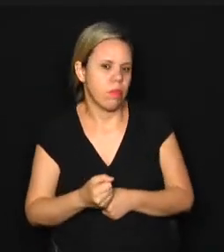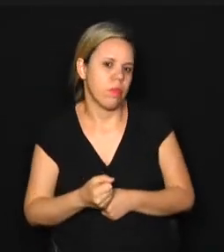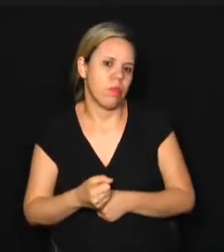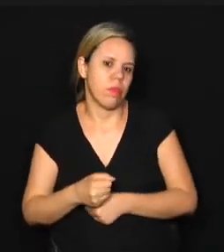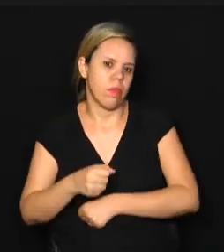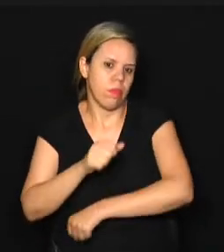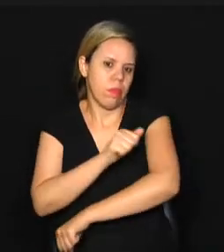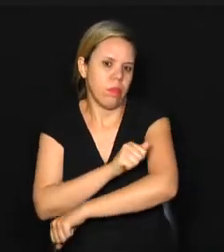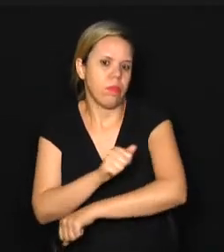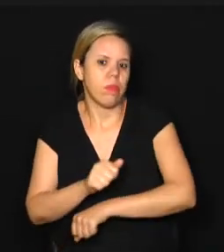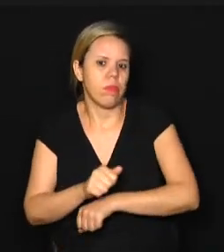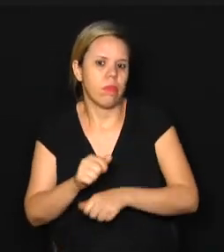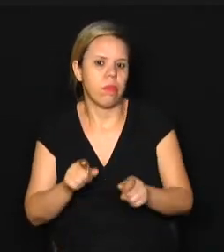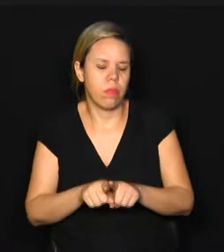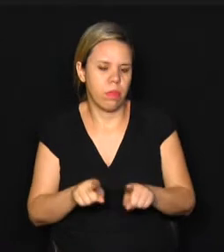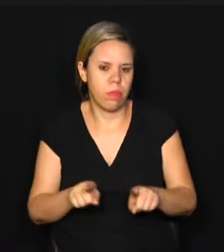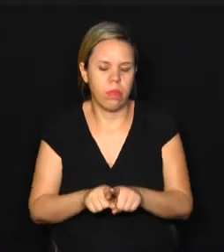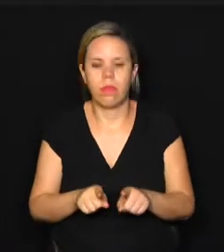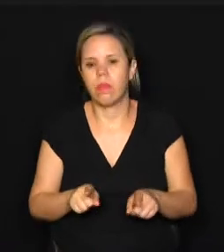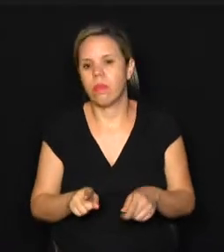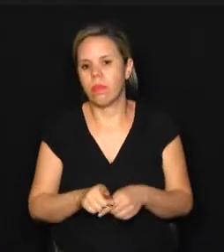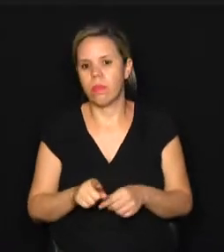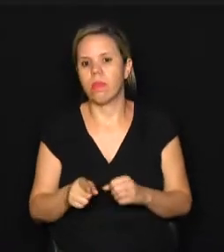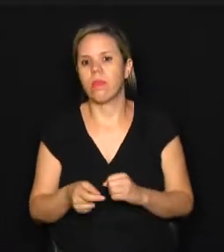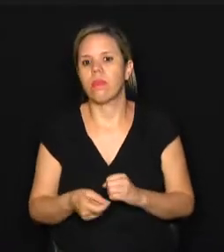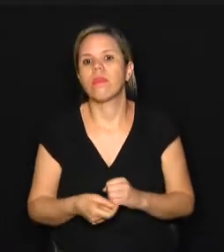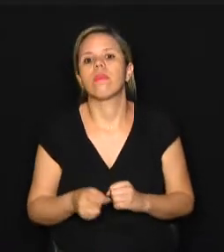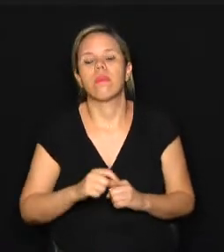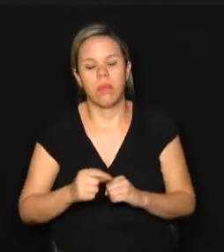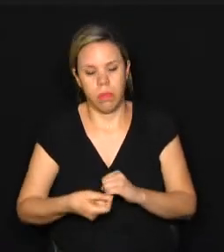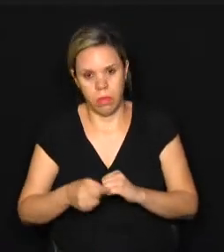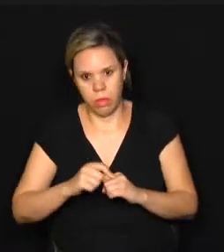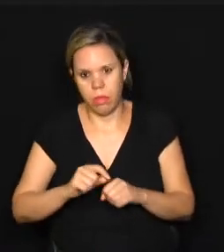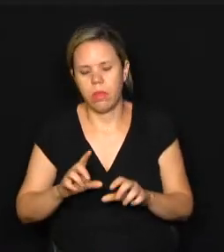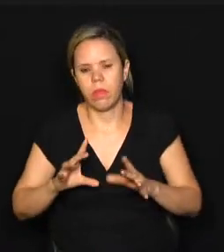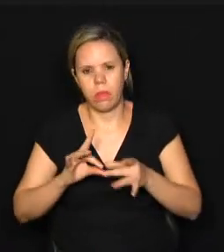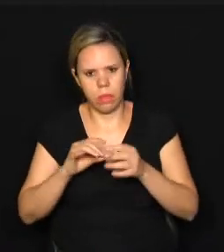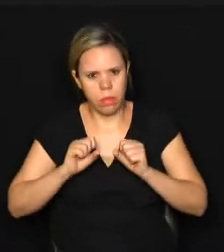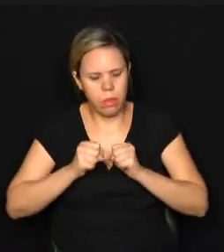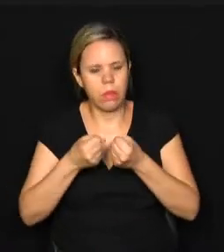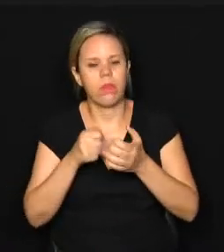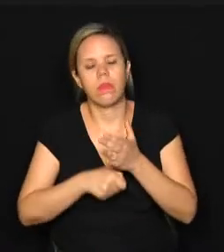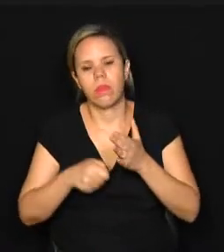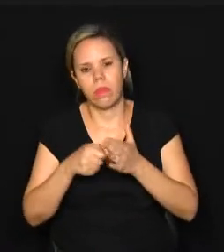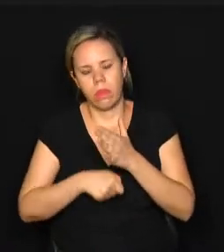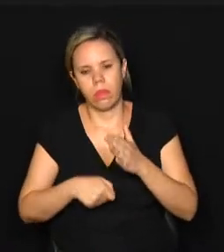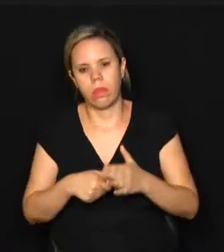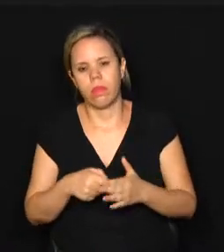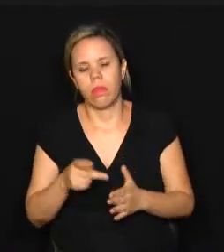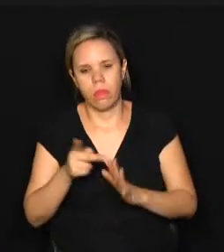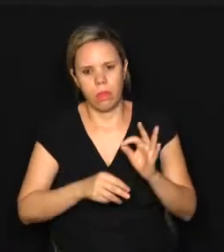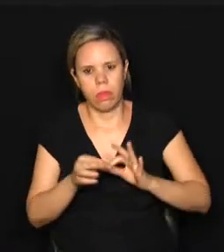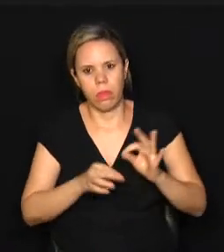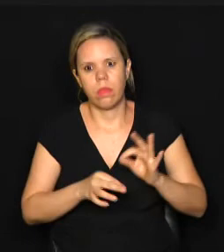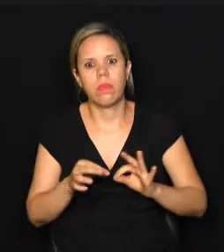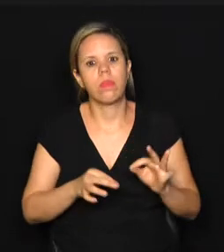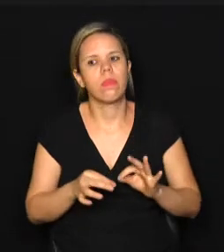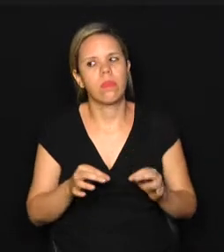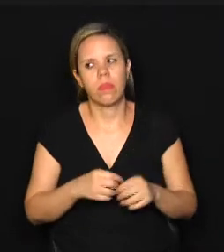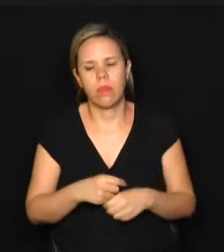luta pela frente. Eu acho que todas as lutas se juntam, se somam, uma fortalece a outra. É um mesmo projeto que, mesmo que